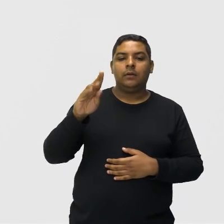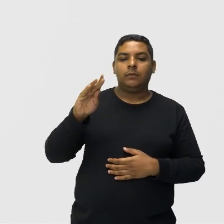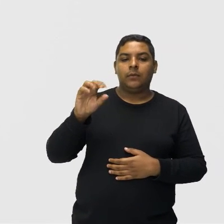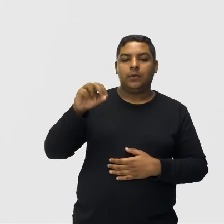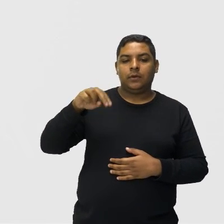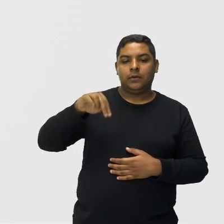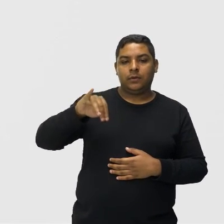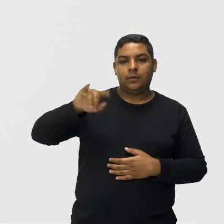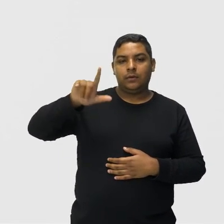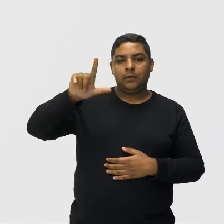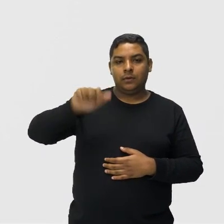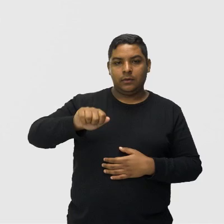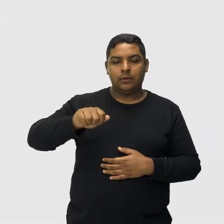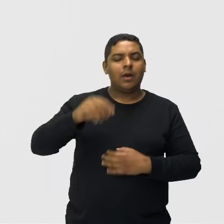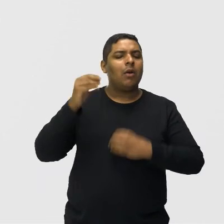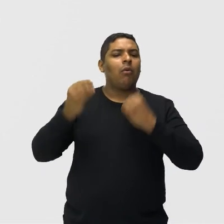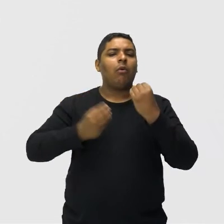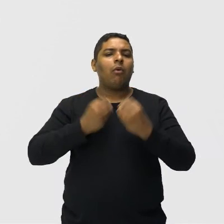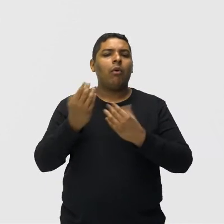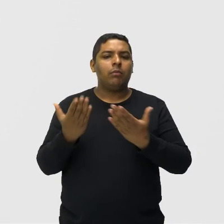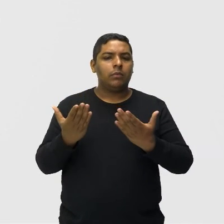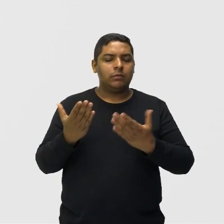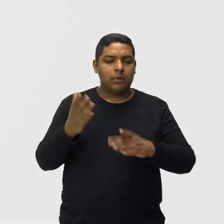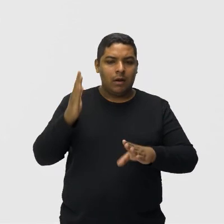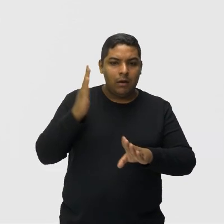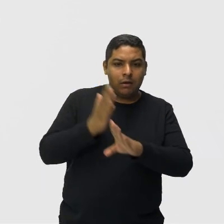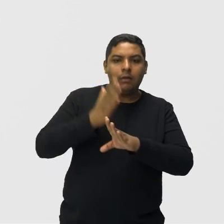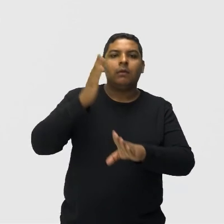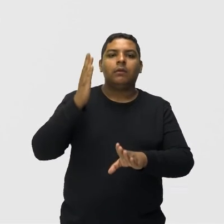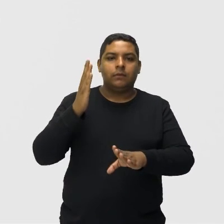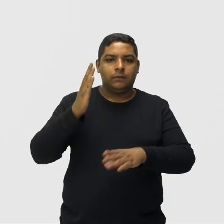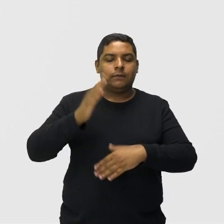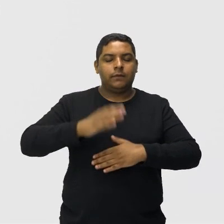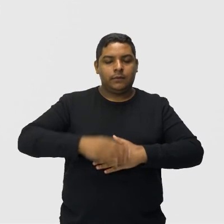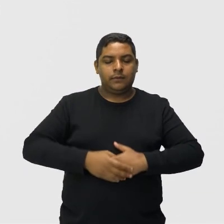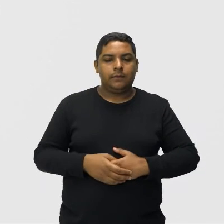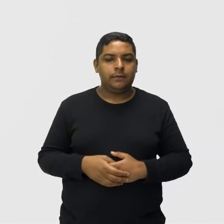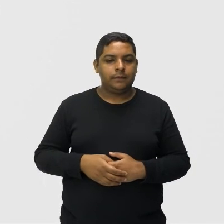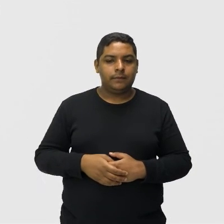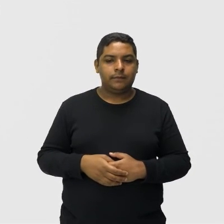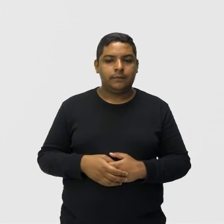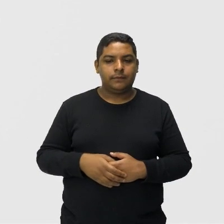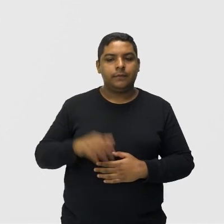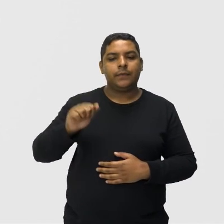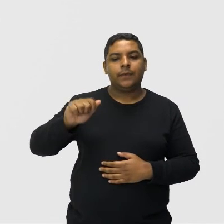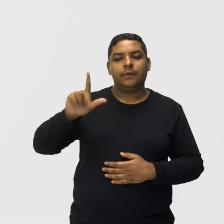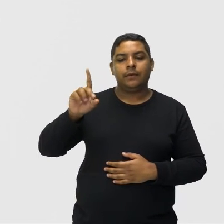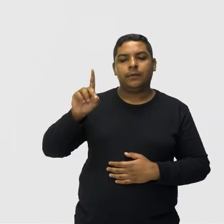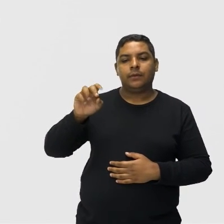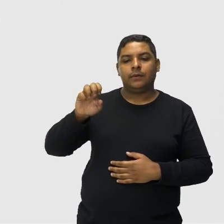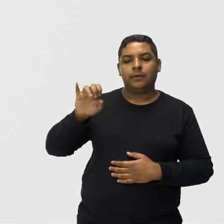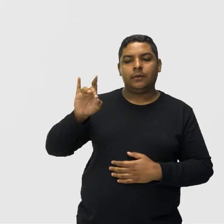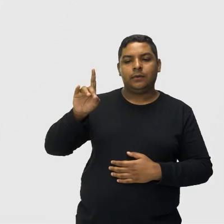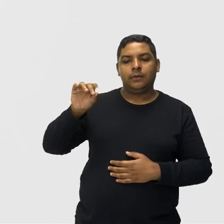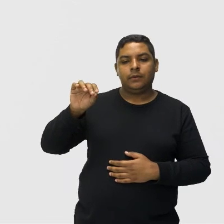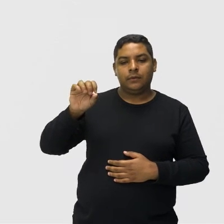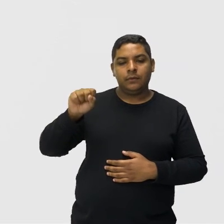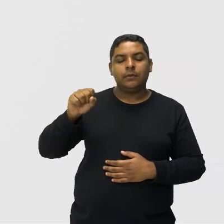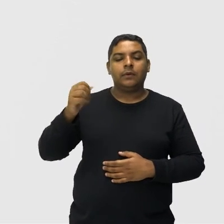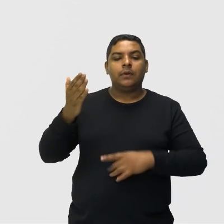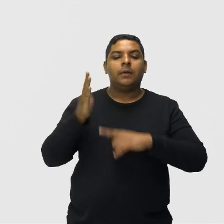tá? Como que eu vou identificar, né? Fazer essa identificação. Nos aldeídos, ela aparece